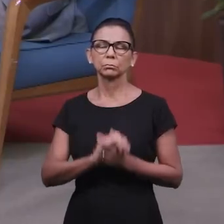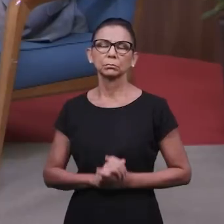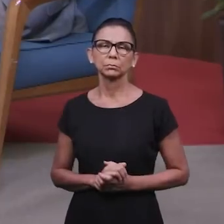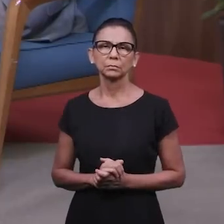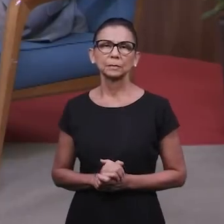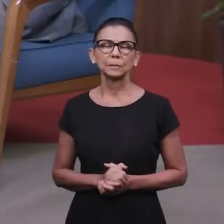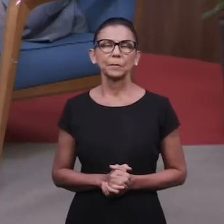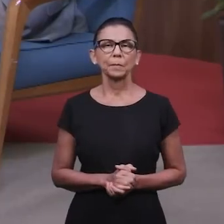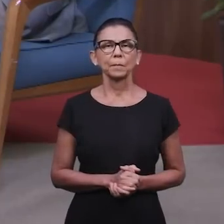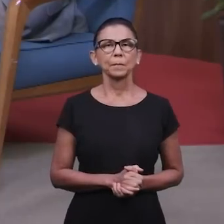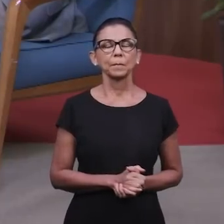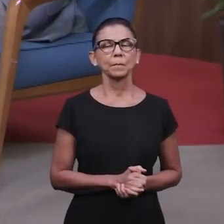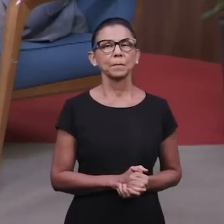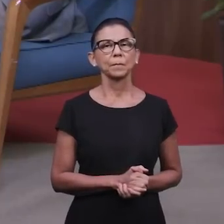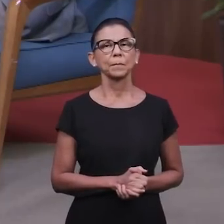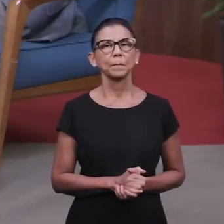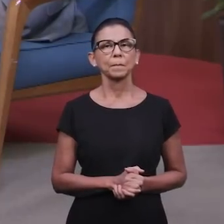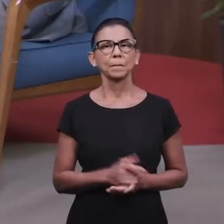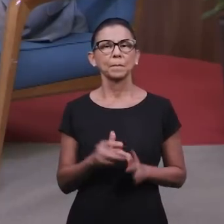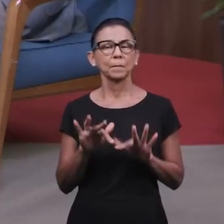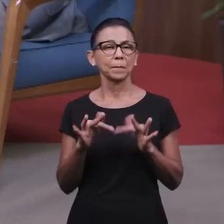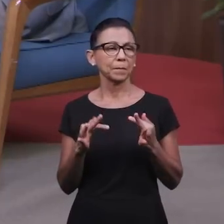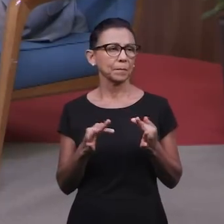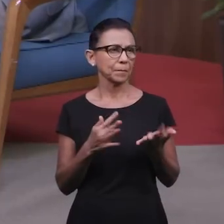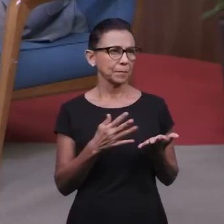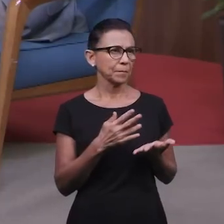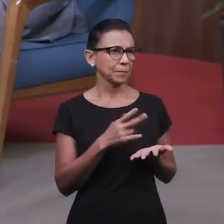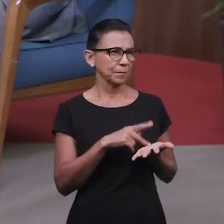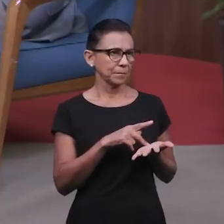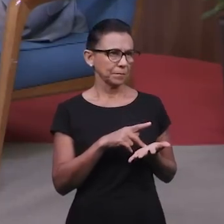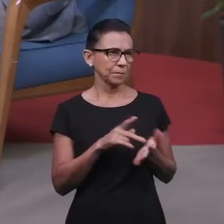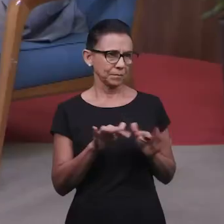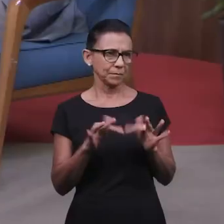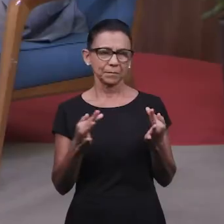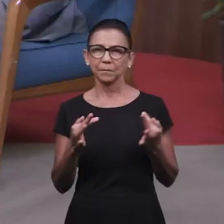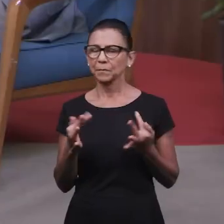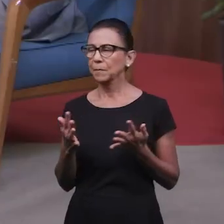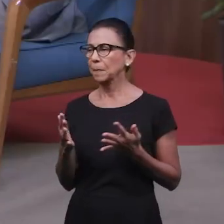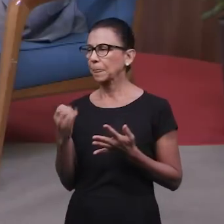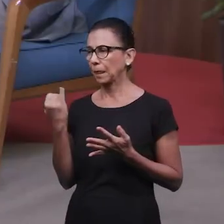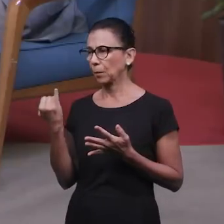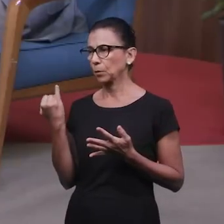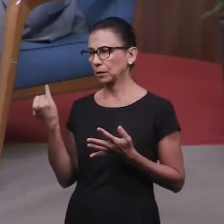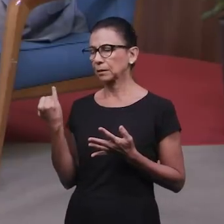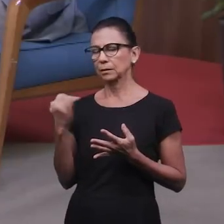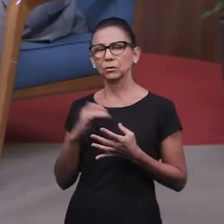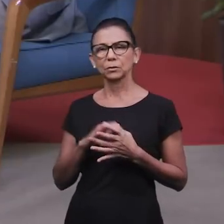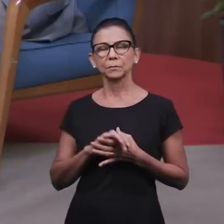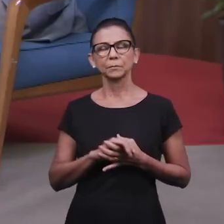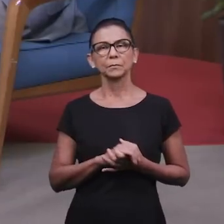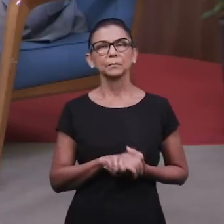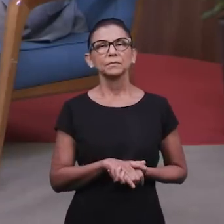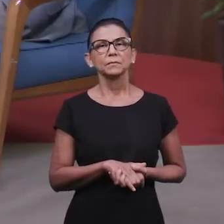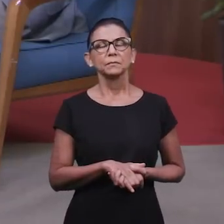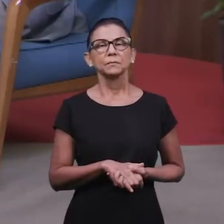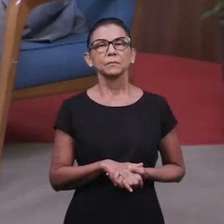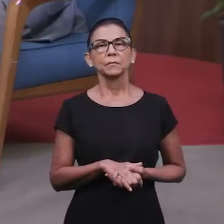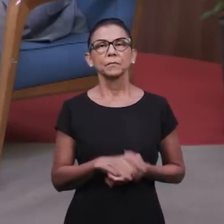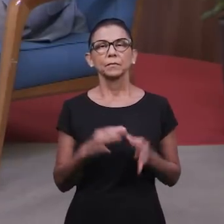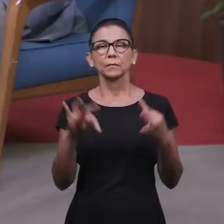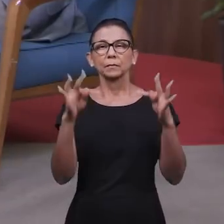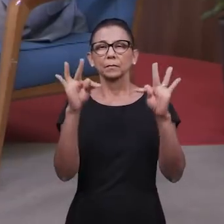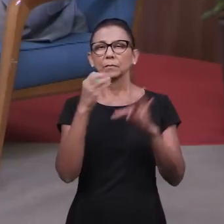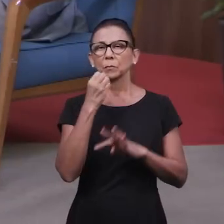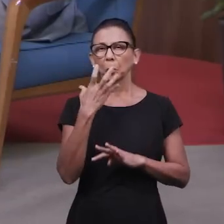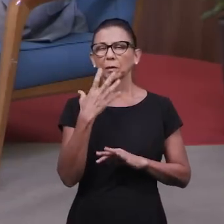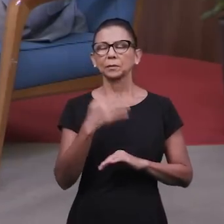mensagem para as pessoas que você conhece. É muito simples, né, Daniel? É uma participação simples. É muito importante. E importante. Essa tecnologia nos ajuda